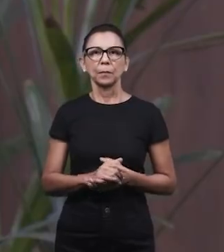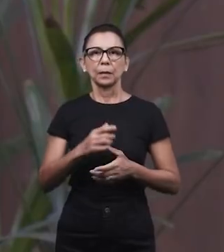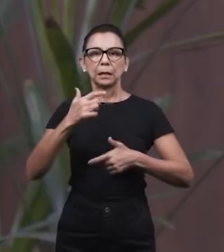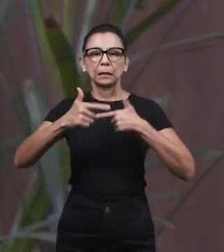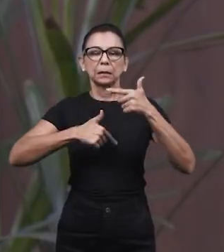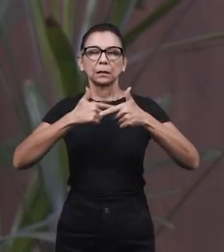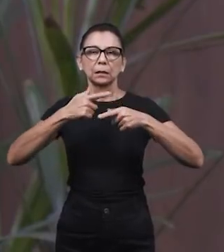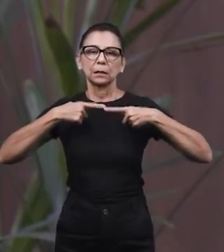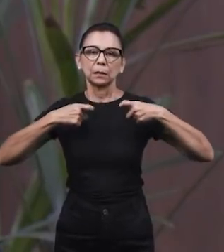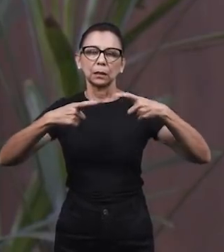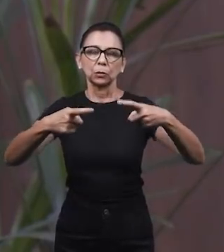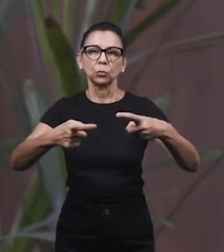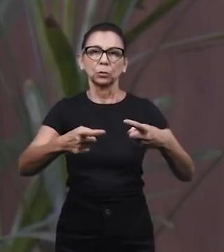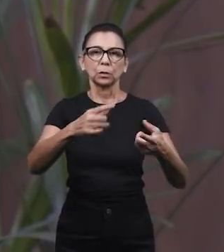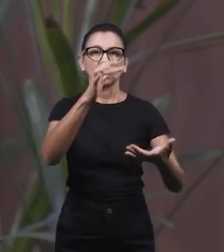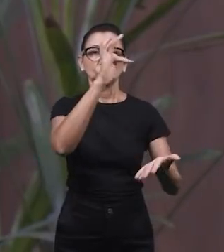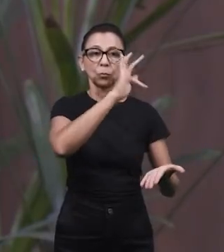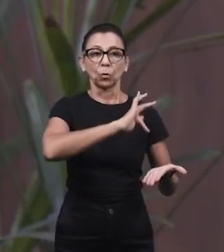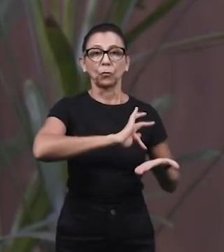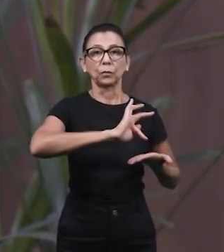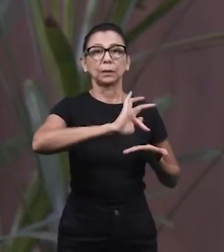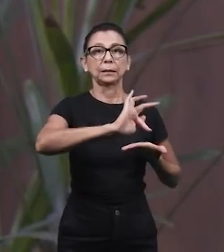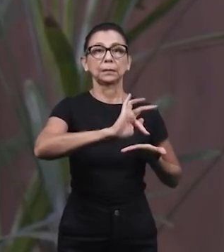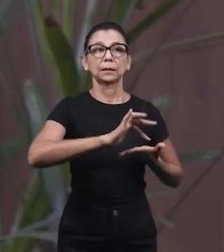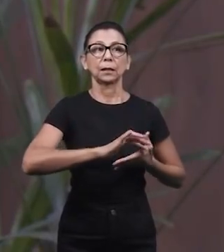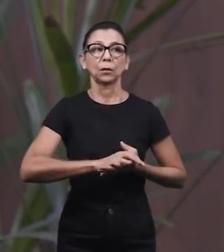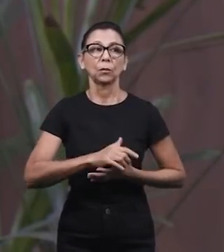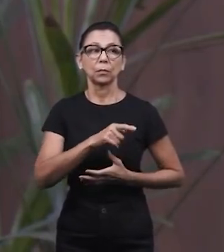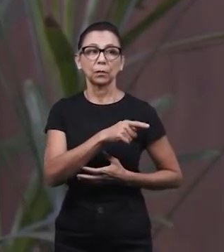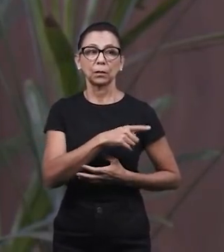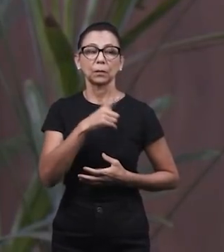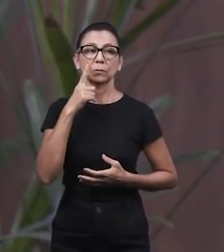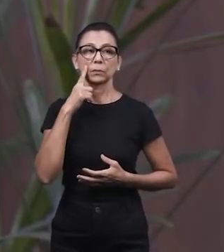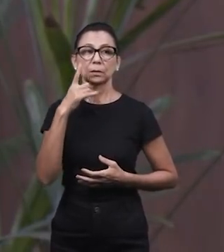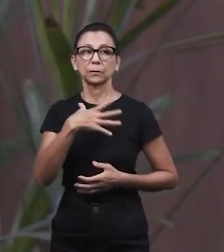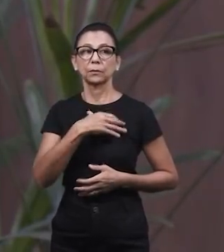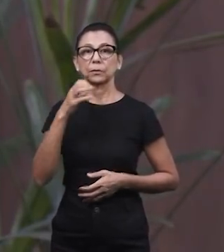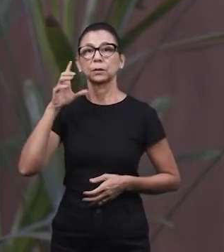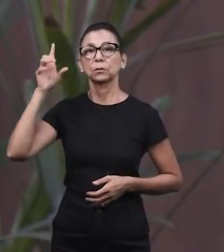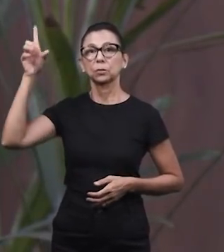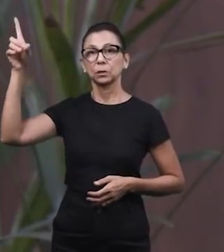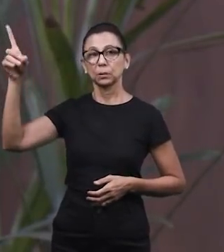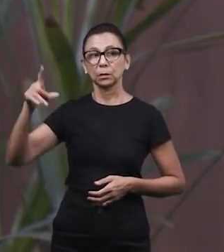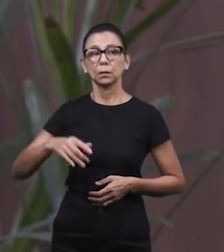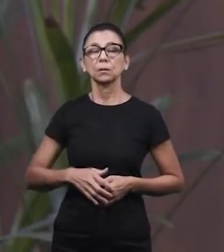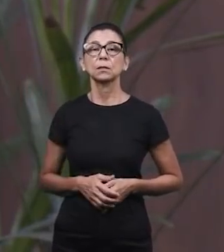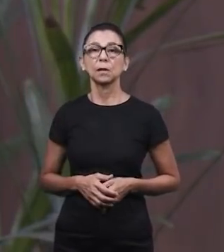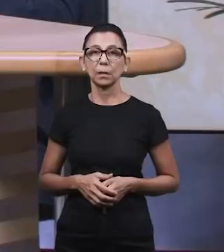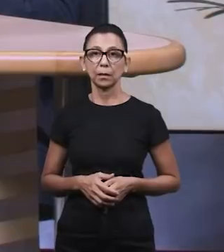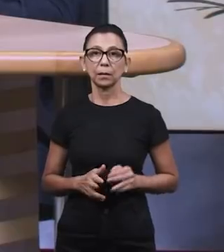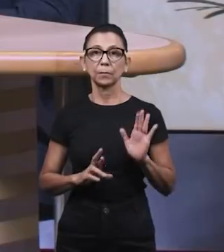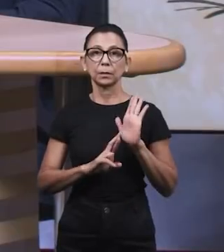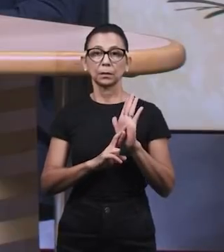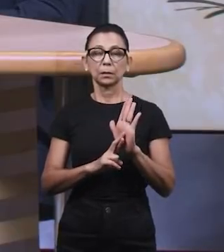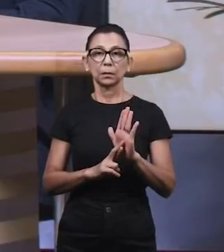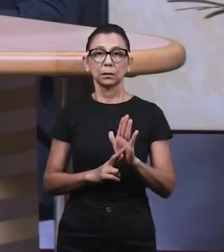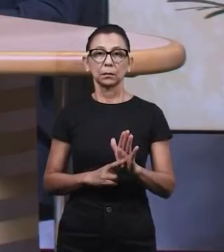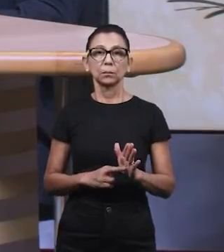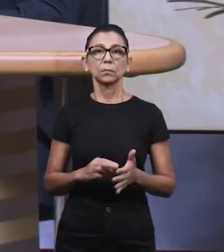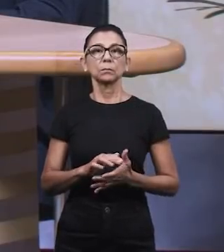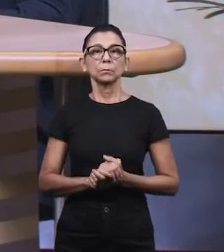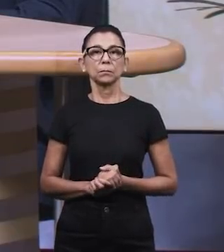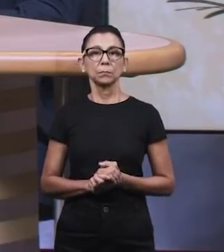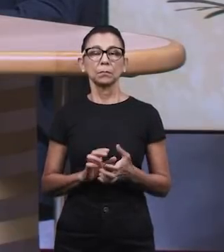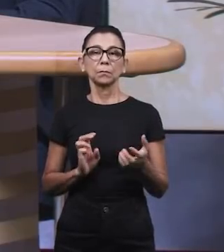Jesus ali, né? Como o Filho de Deus, né? O homem, mas o Filho de Deus, ele inclusive na condição do Messias.